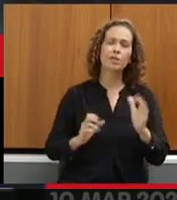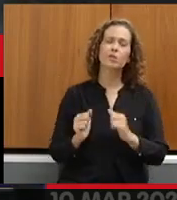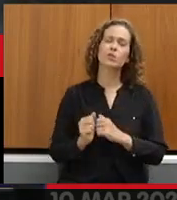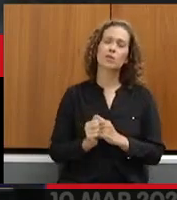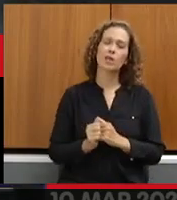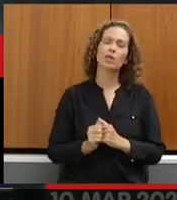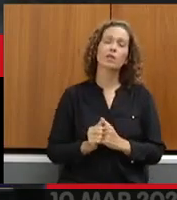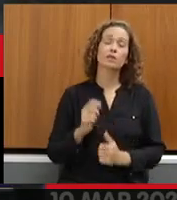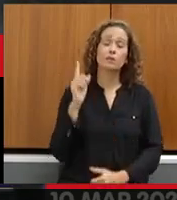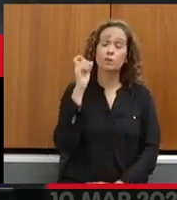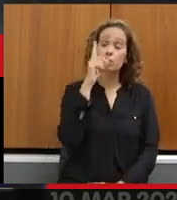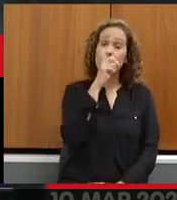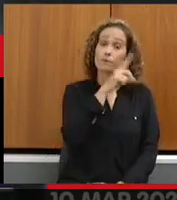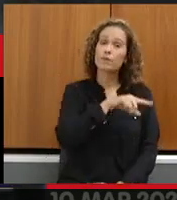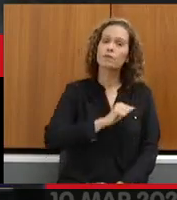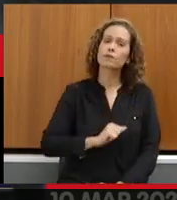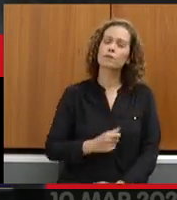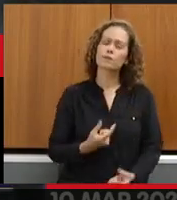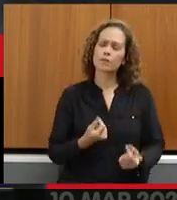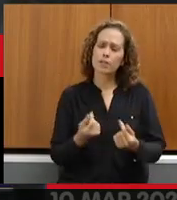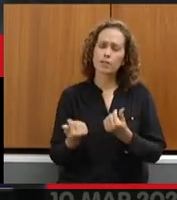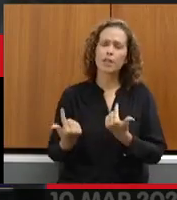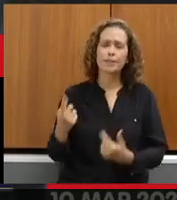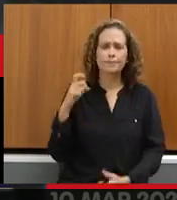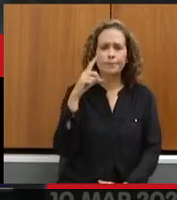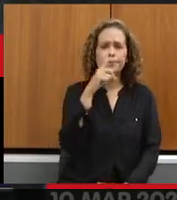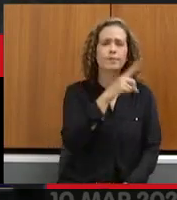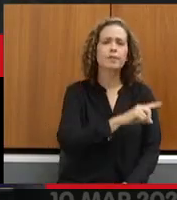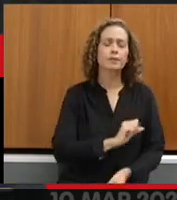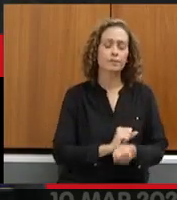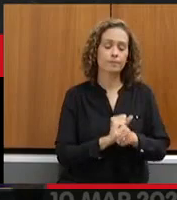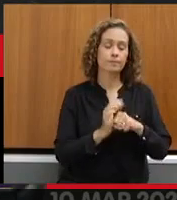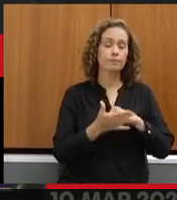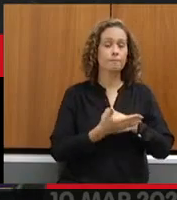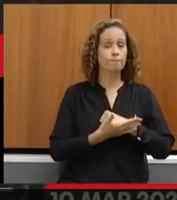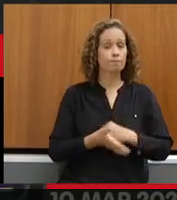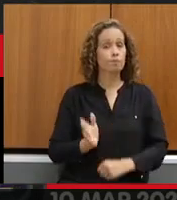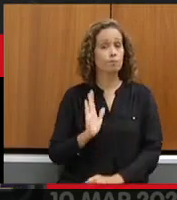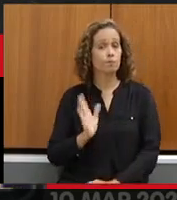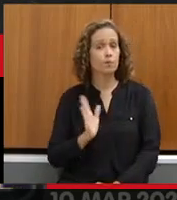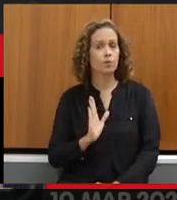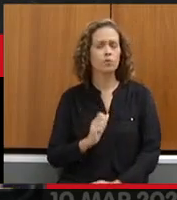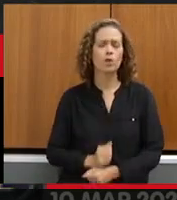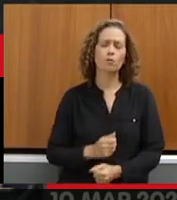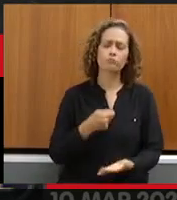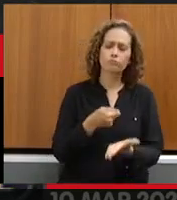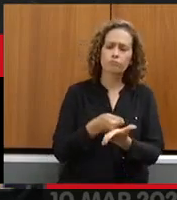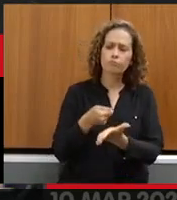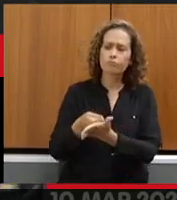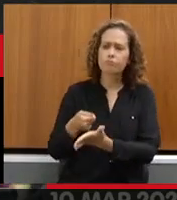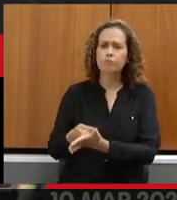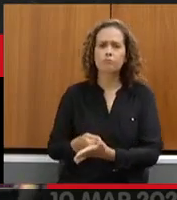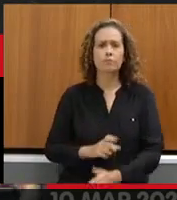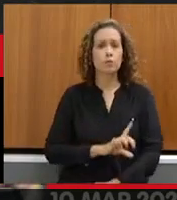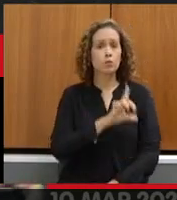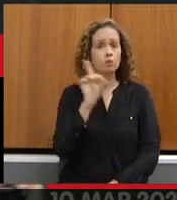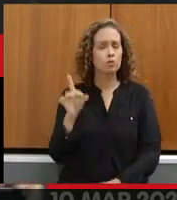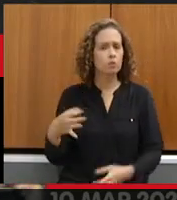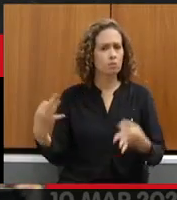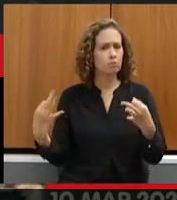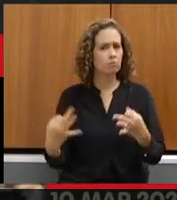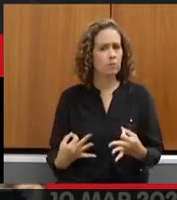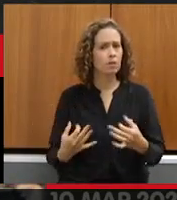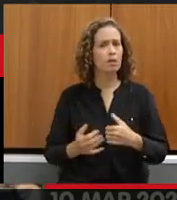Chris de saúde enfrentamento o convite nos mantermos a estrutura da máquina pagando em dia pagando que se propõe a pagar